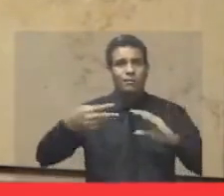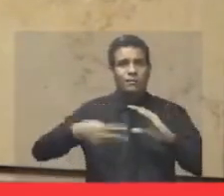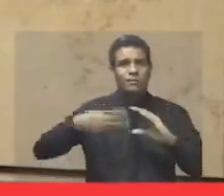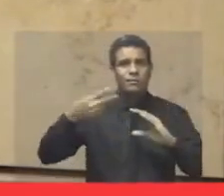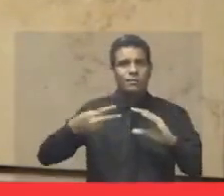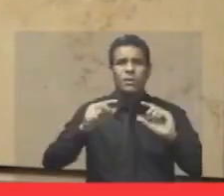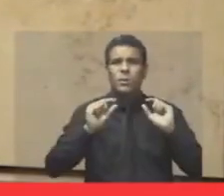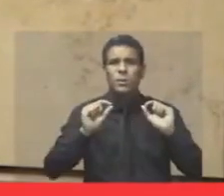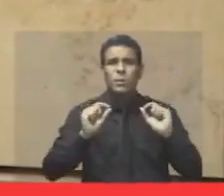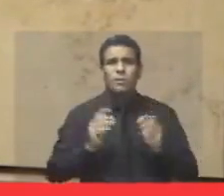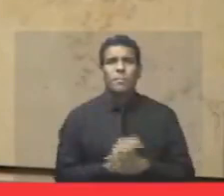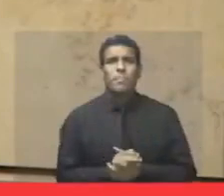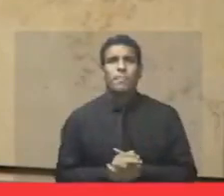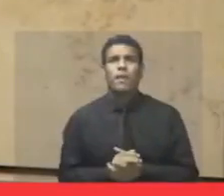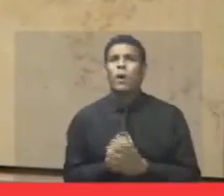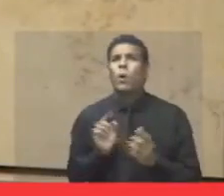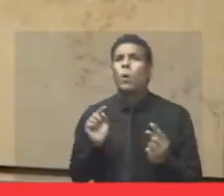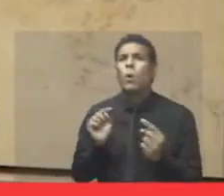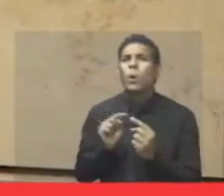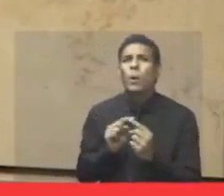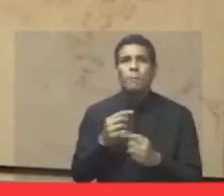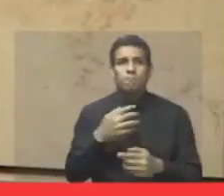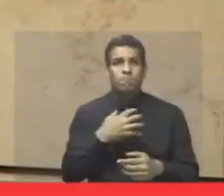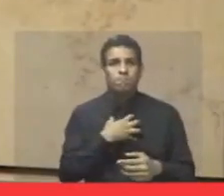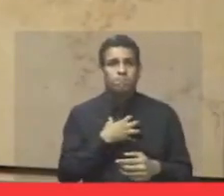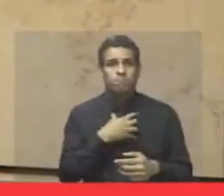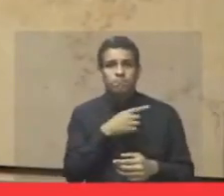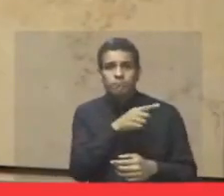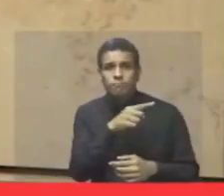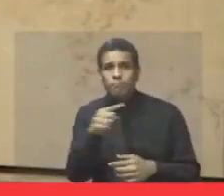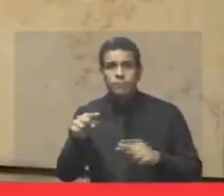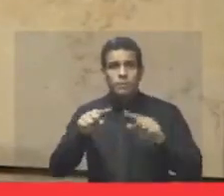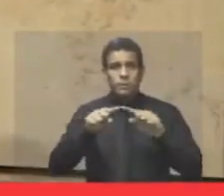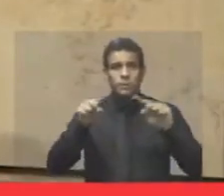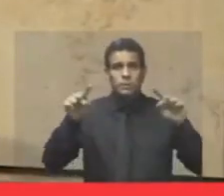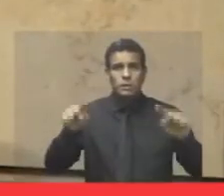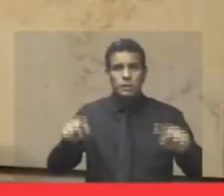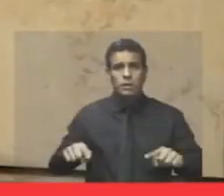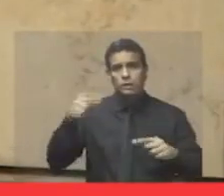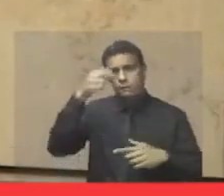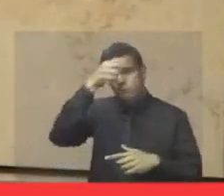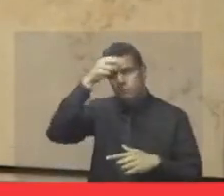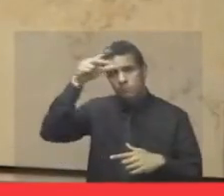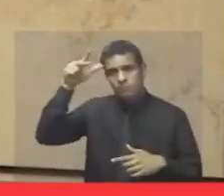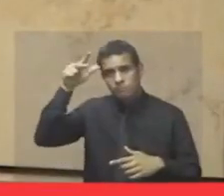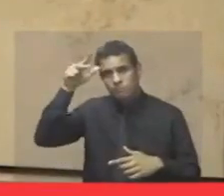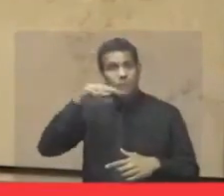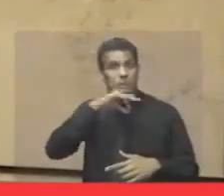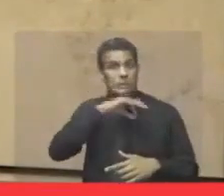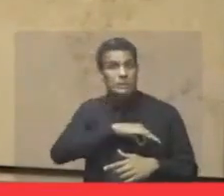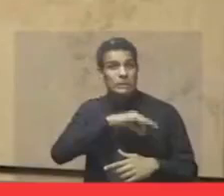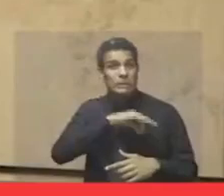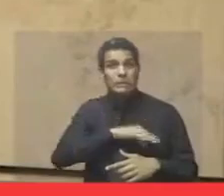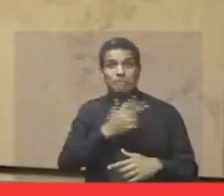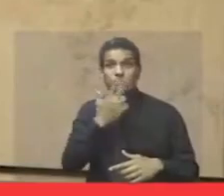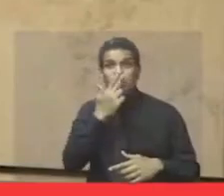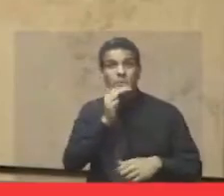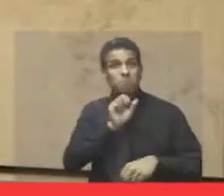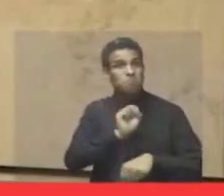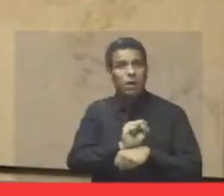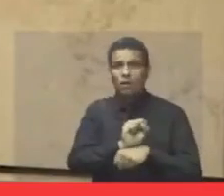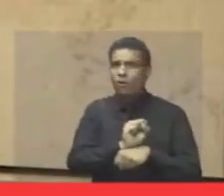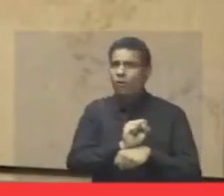bem, qual é a situação dos servidores municipais hoje? Os salários estão